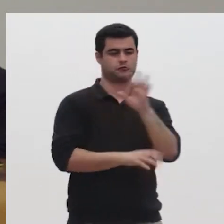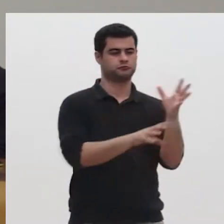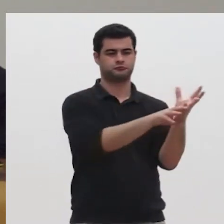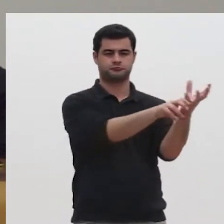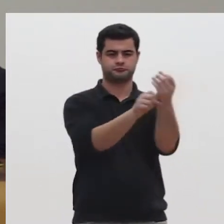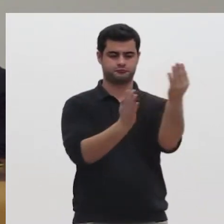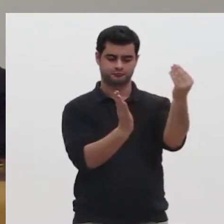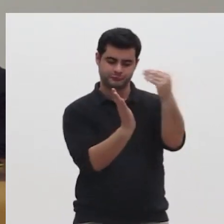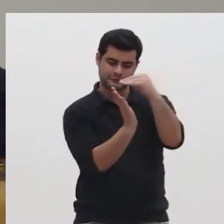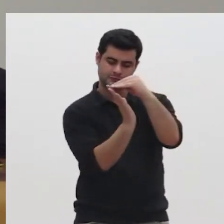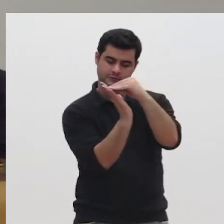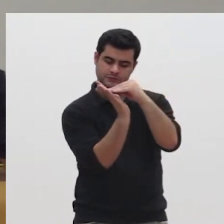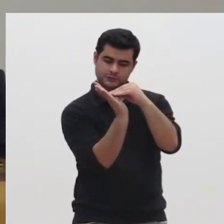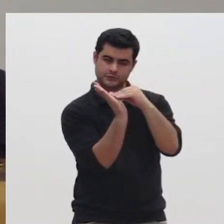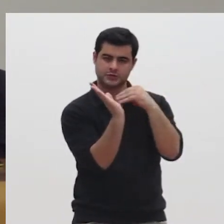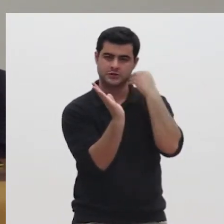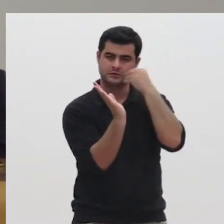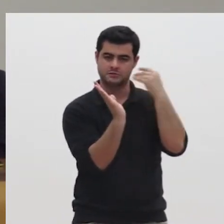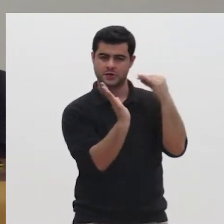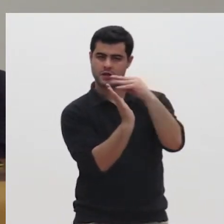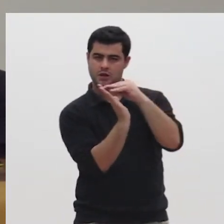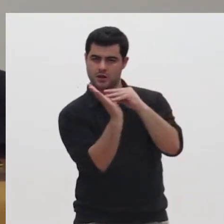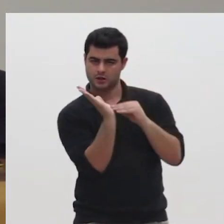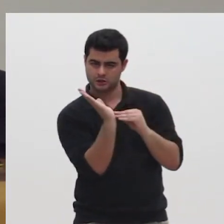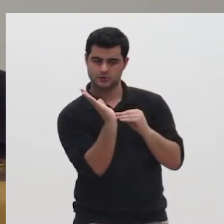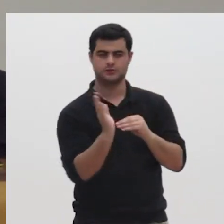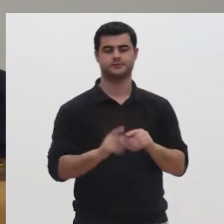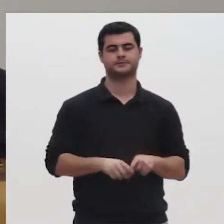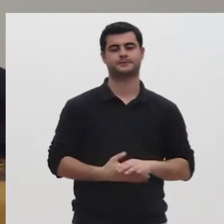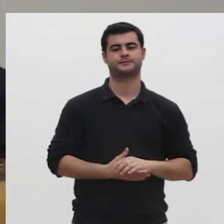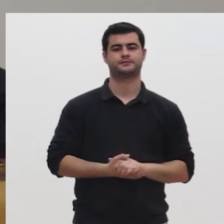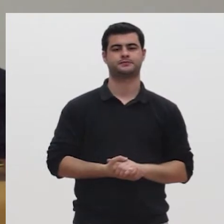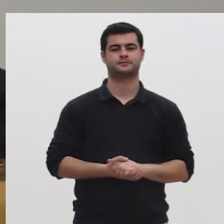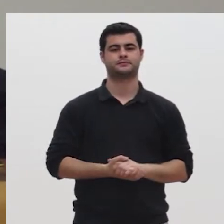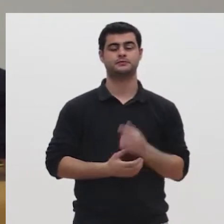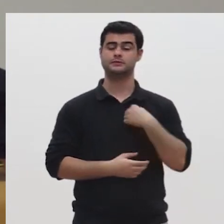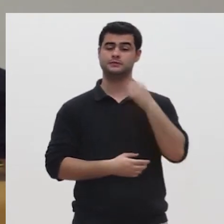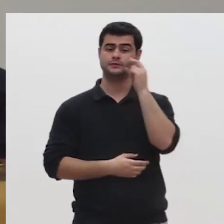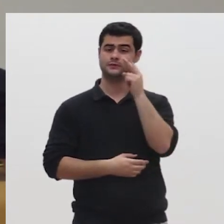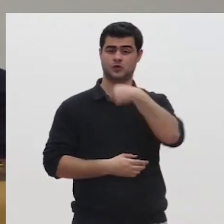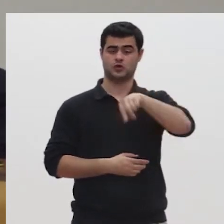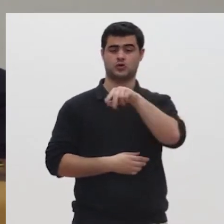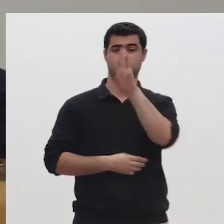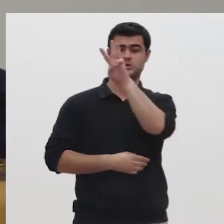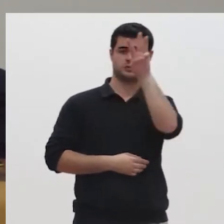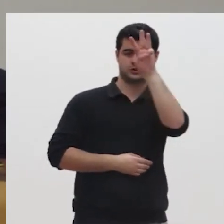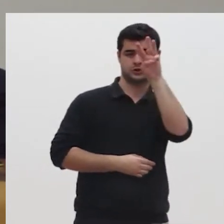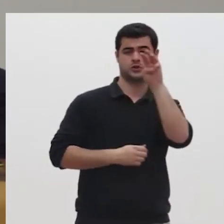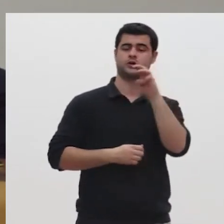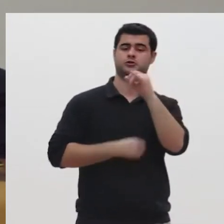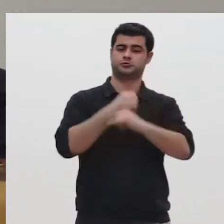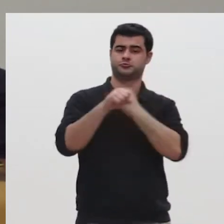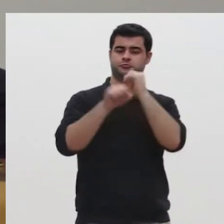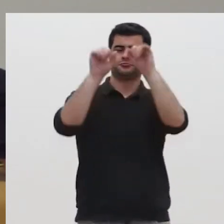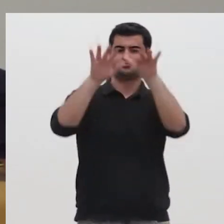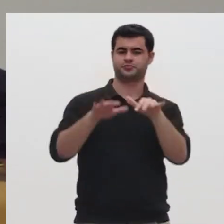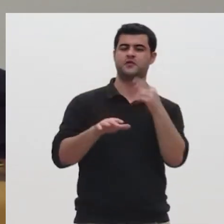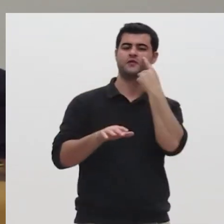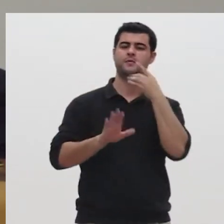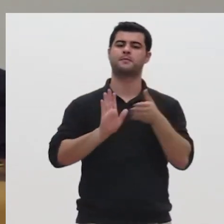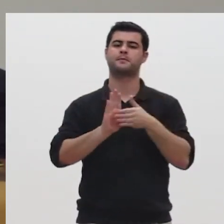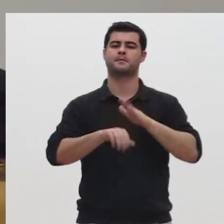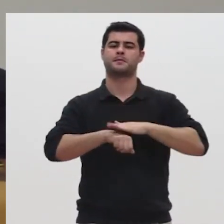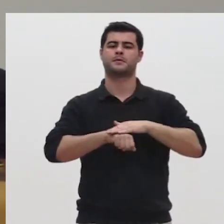inclusive, entrando na nossa página UFPR que queremos.online, de verificar quem é que está elaborando a proposta, quem é que